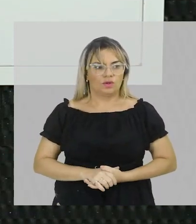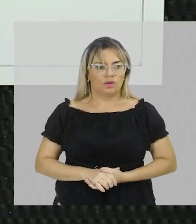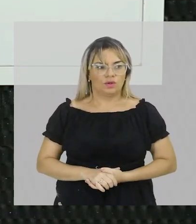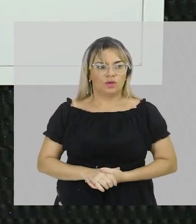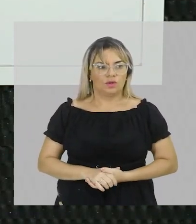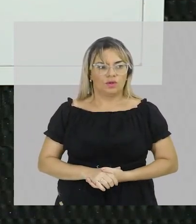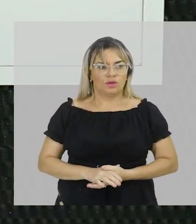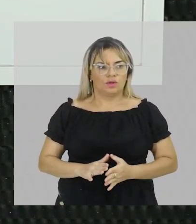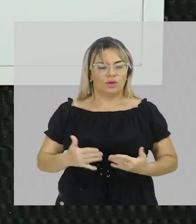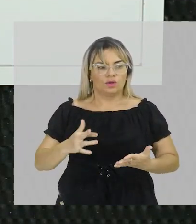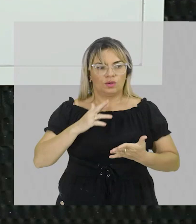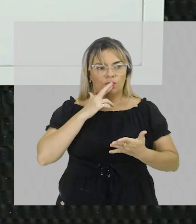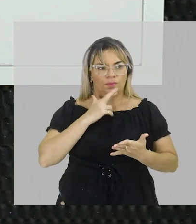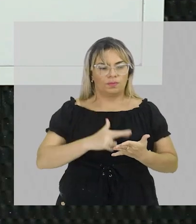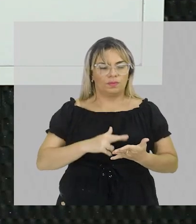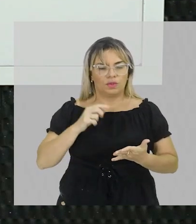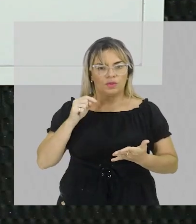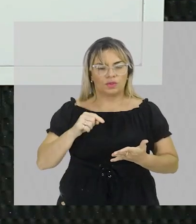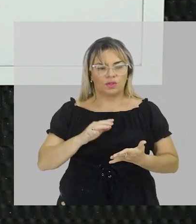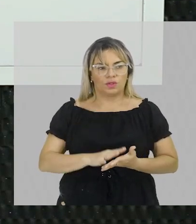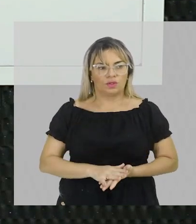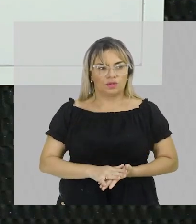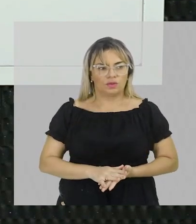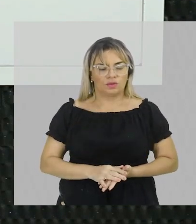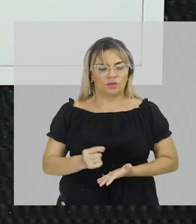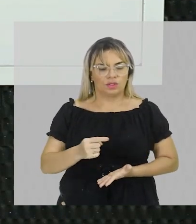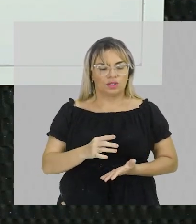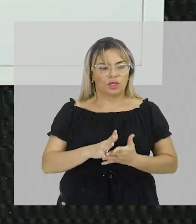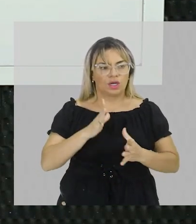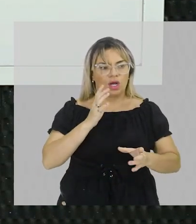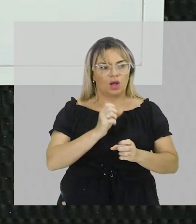o resultado disso aqui dá 2, ó.